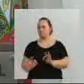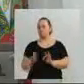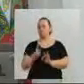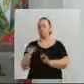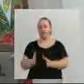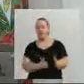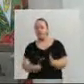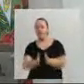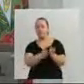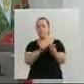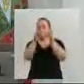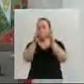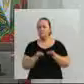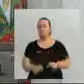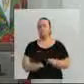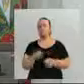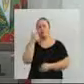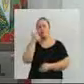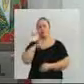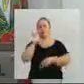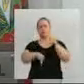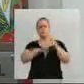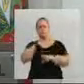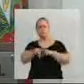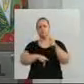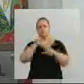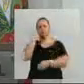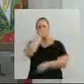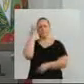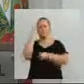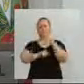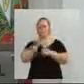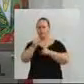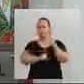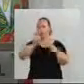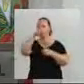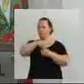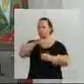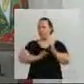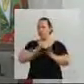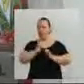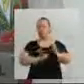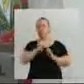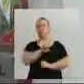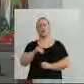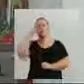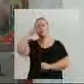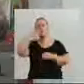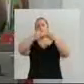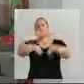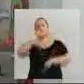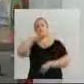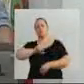encaminhamentos necessários, para que a nossa população e os trabalhadores do sistema não continuem sendo prejudicados com as